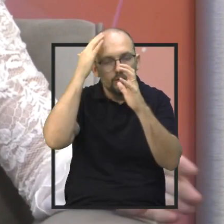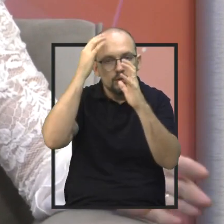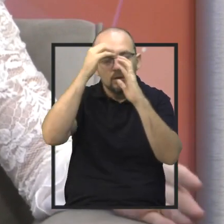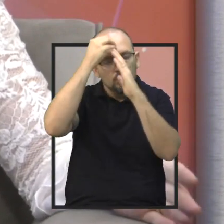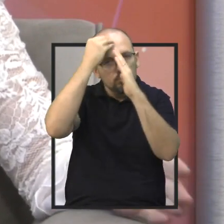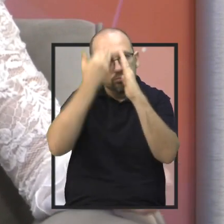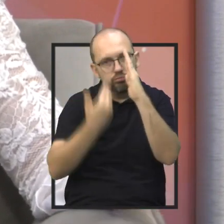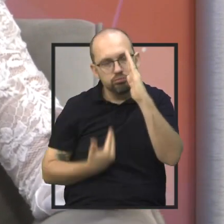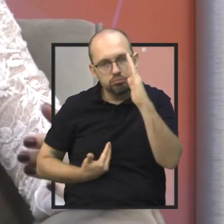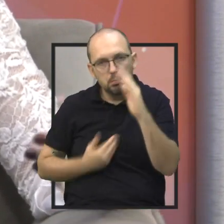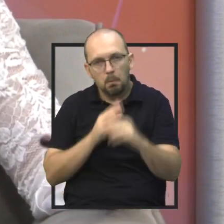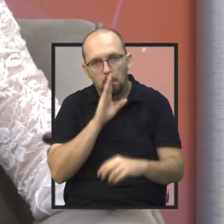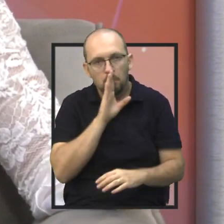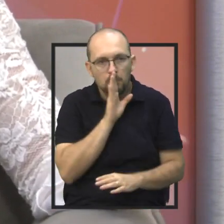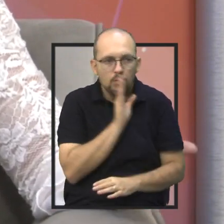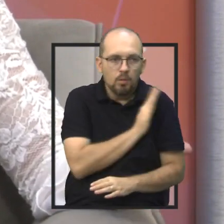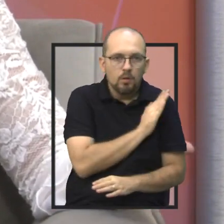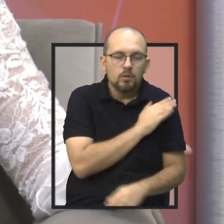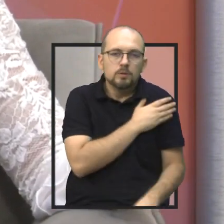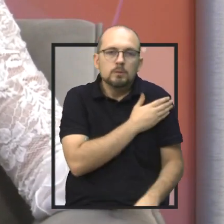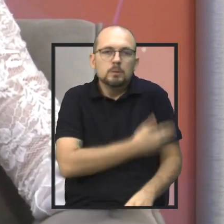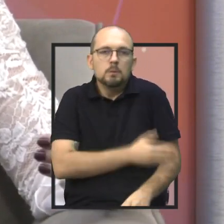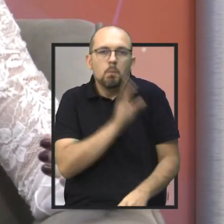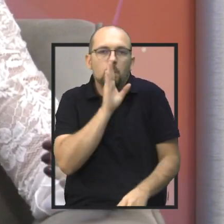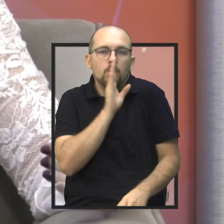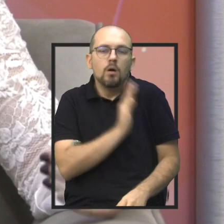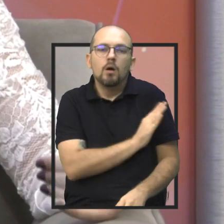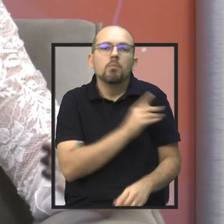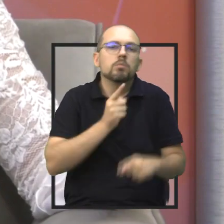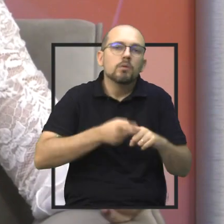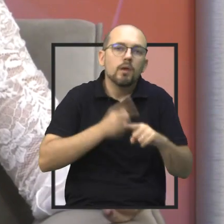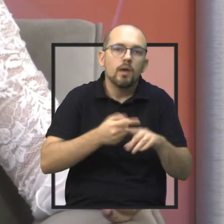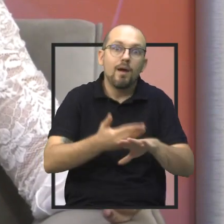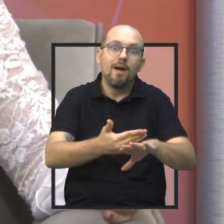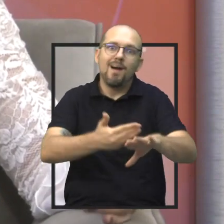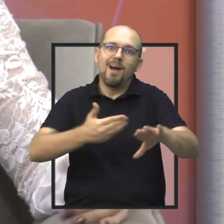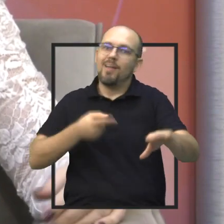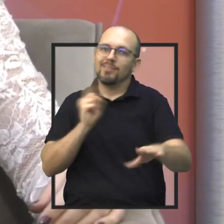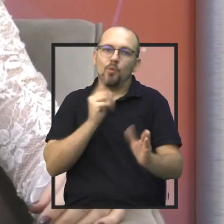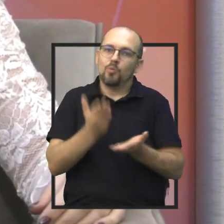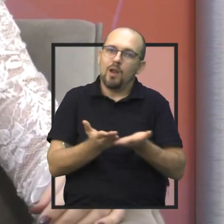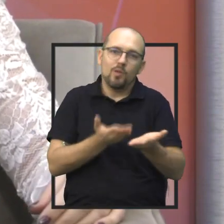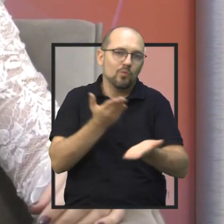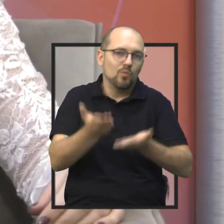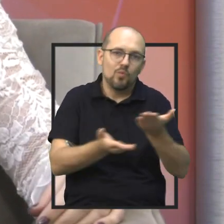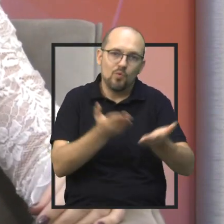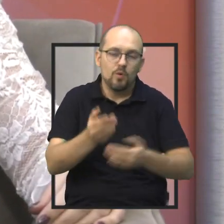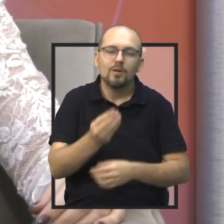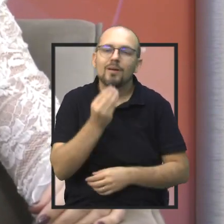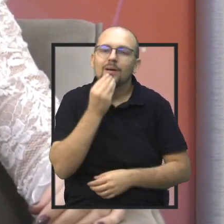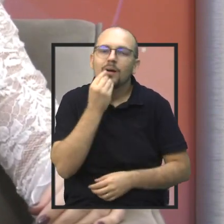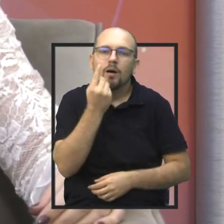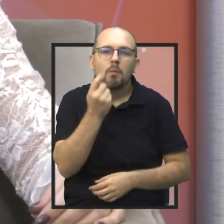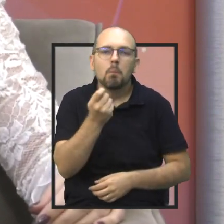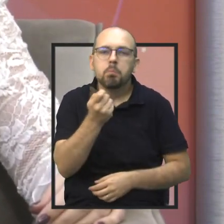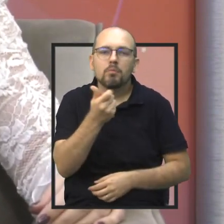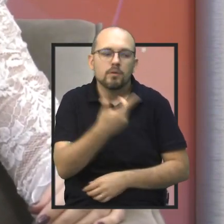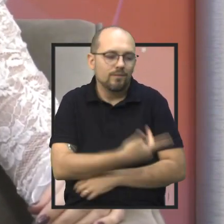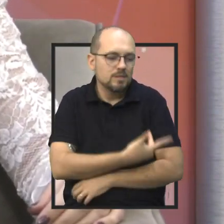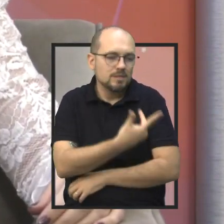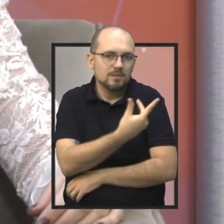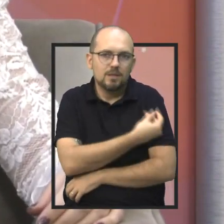e coisas que são coisas que poderiam ser prevenidas, né? De repente, com uma vacinação, com